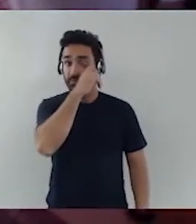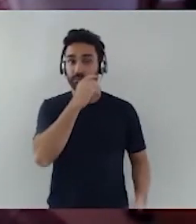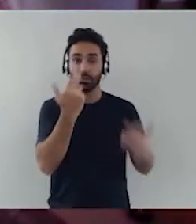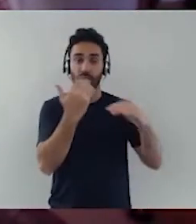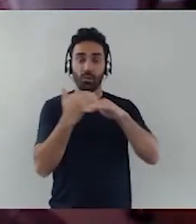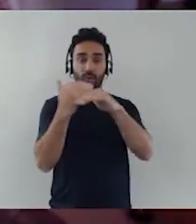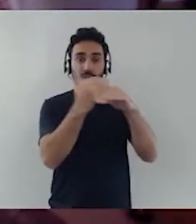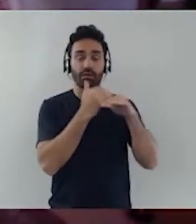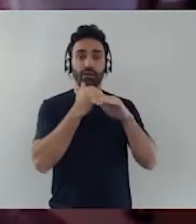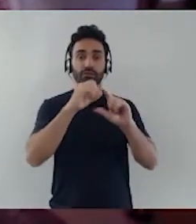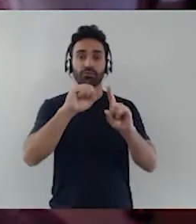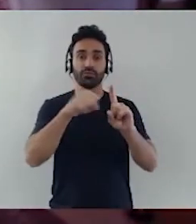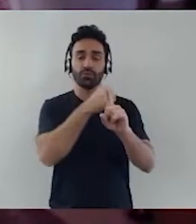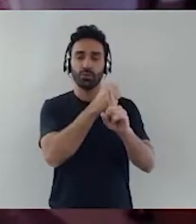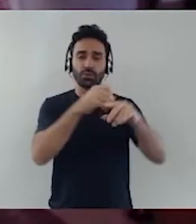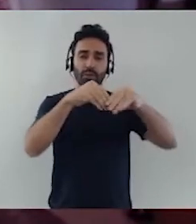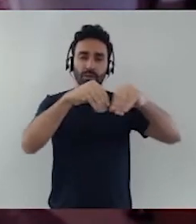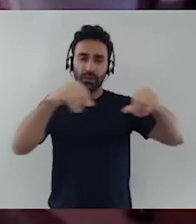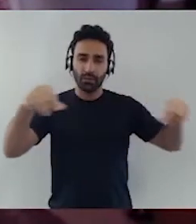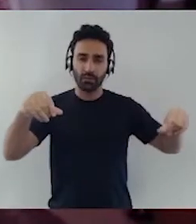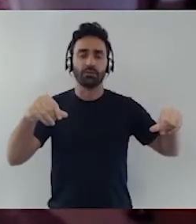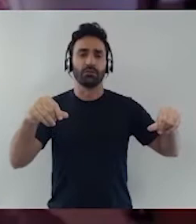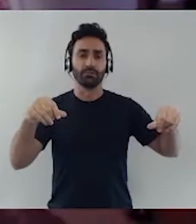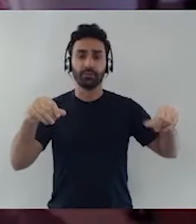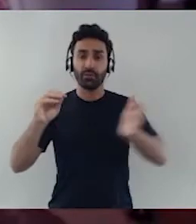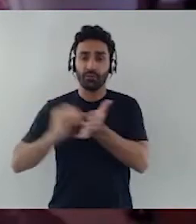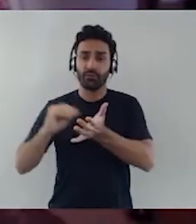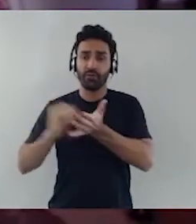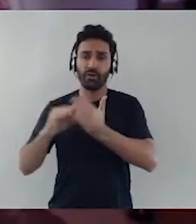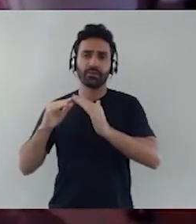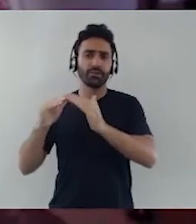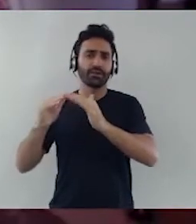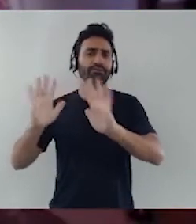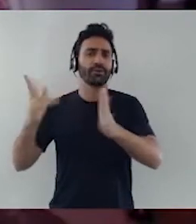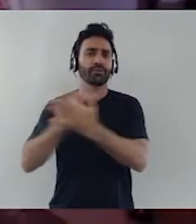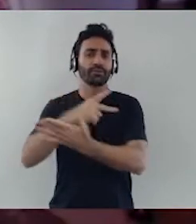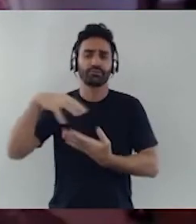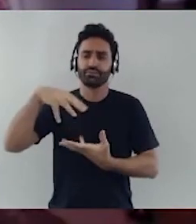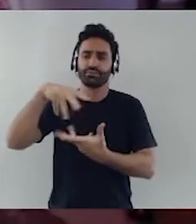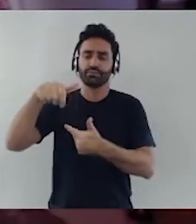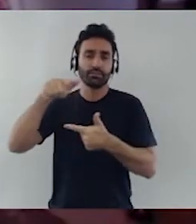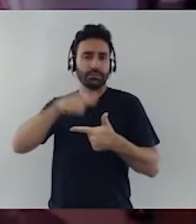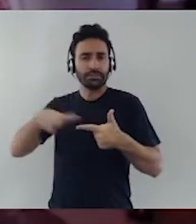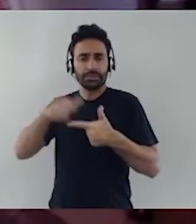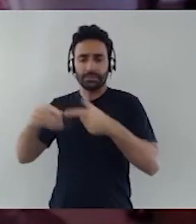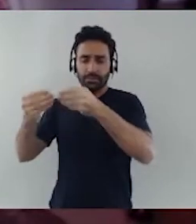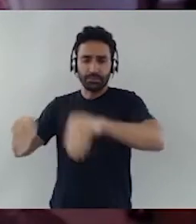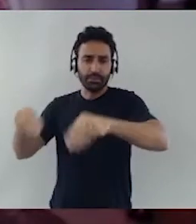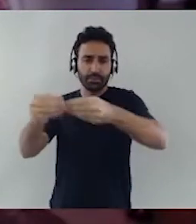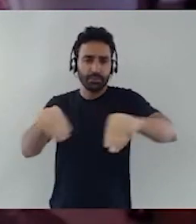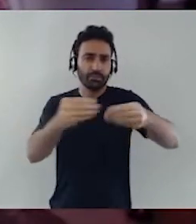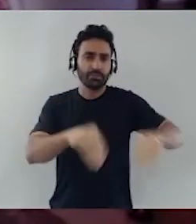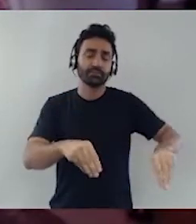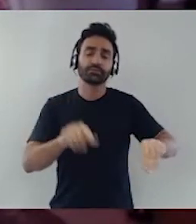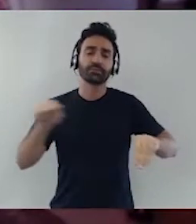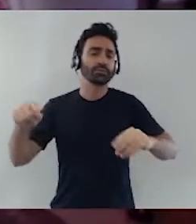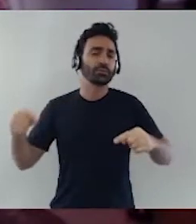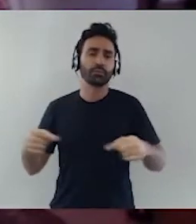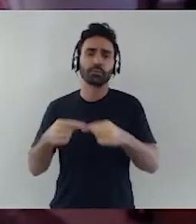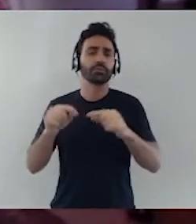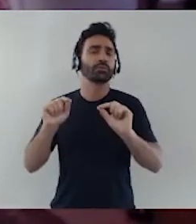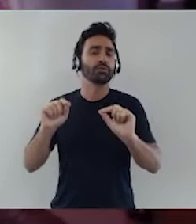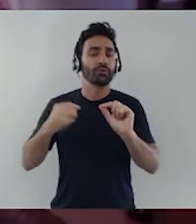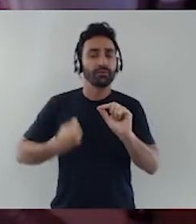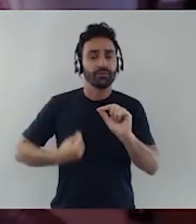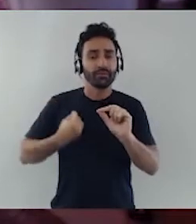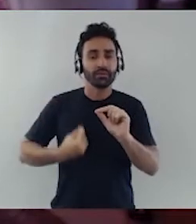há muito existentes. A crise da moradia, que é um fenômeno global, direta e indiretamente reflete as